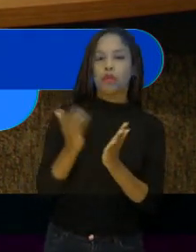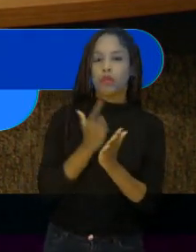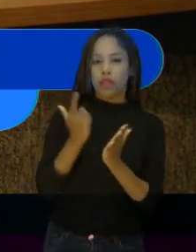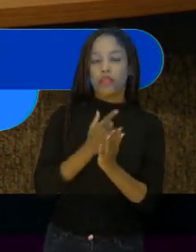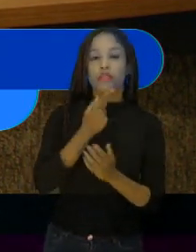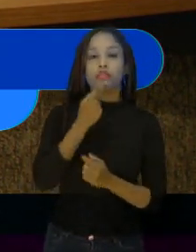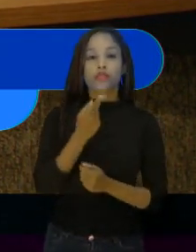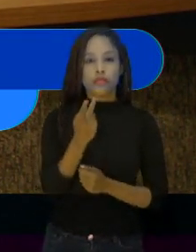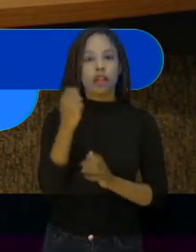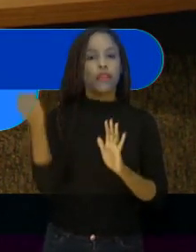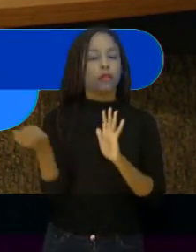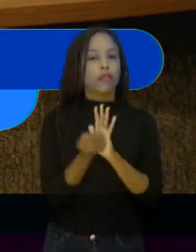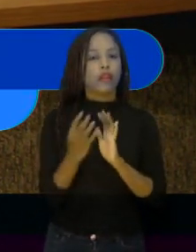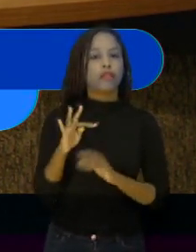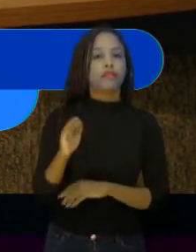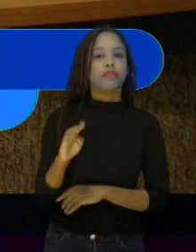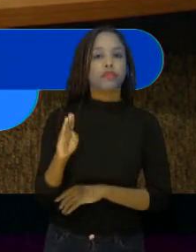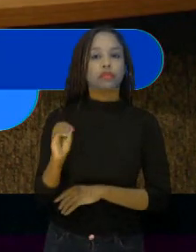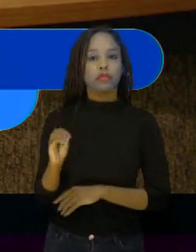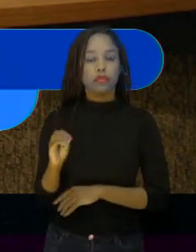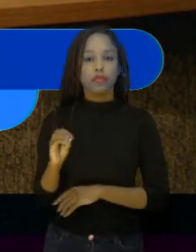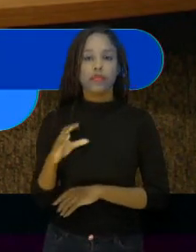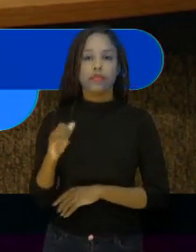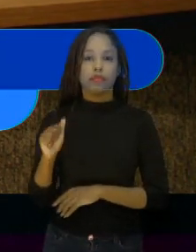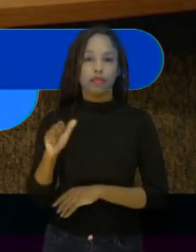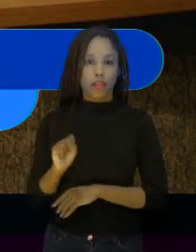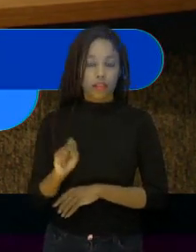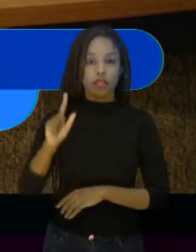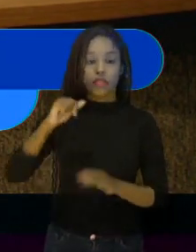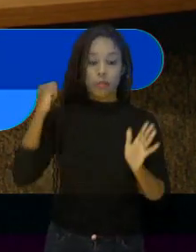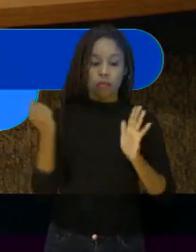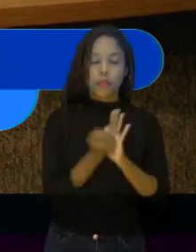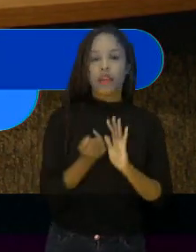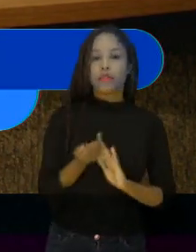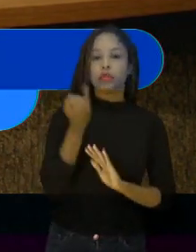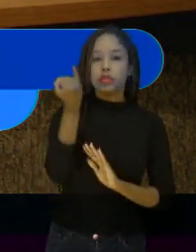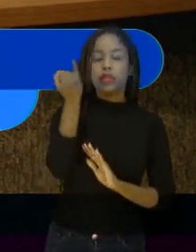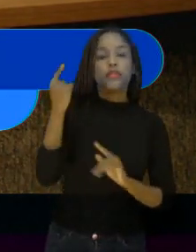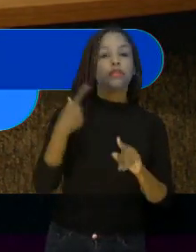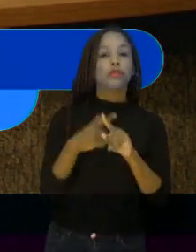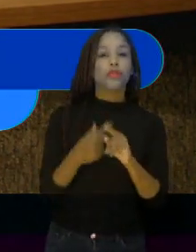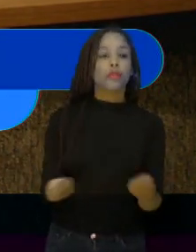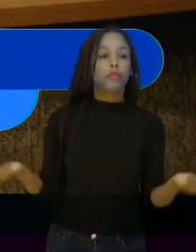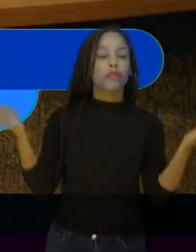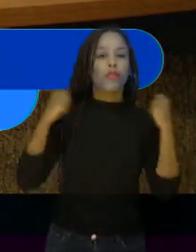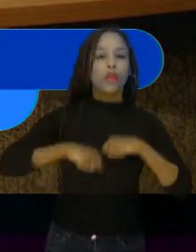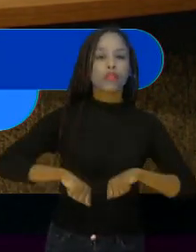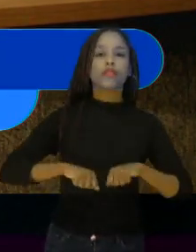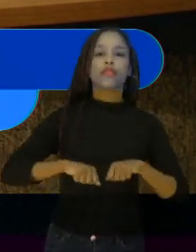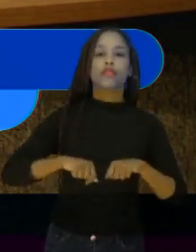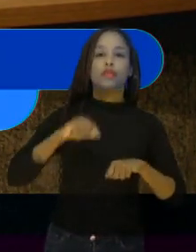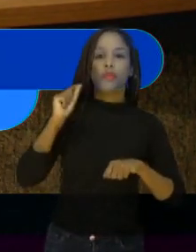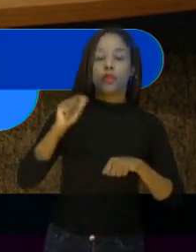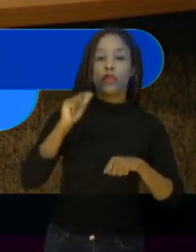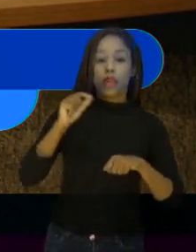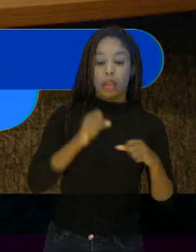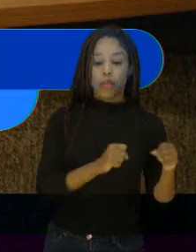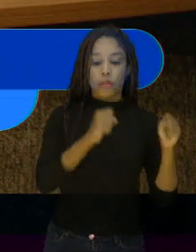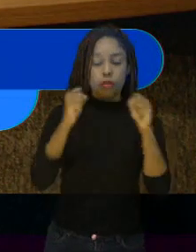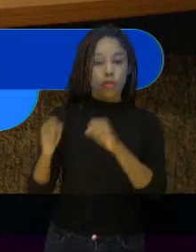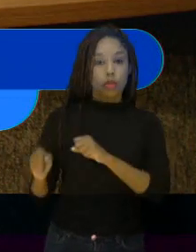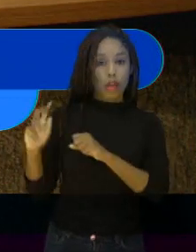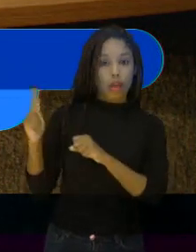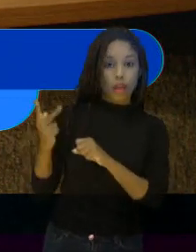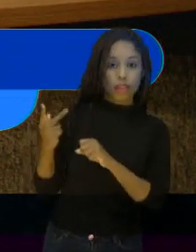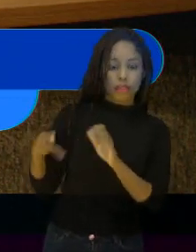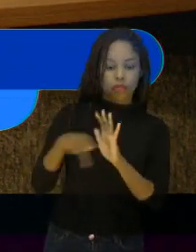Tabocas. Este representa um marco invulgar, porque iniciou e possibilitou a destruição do poderio holandês